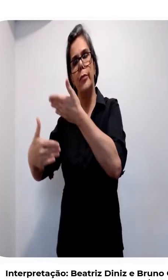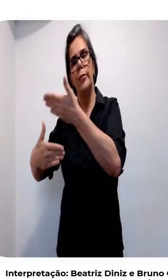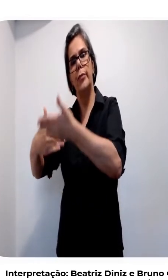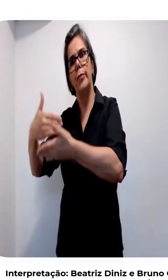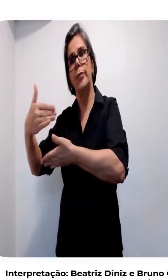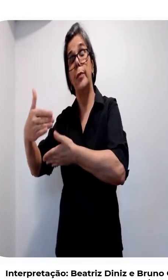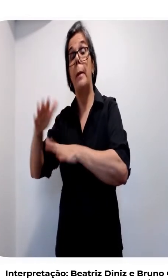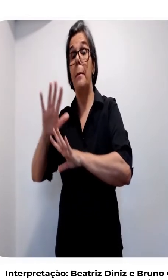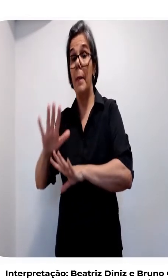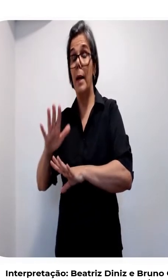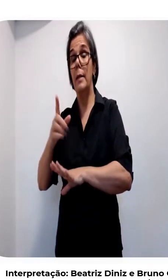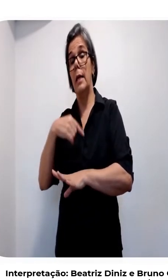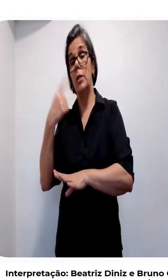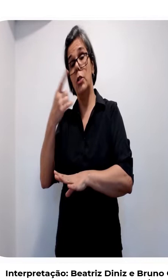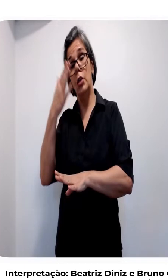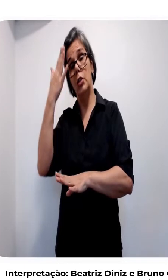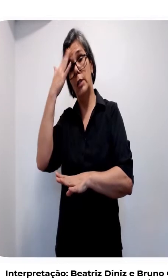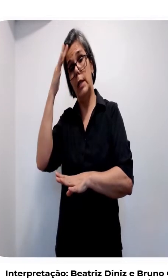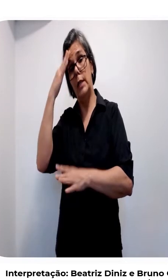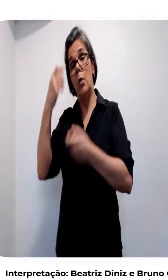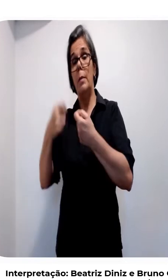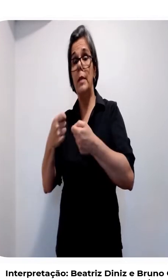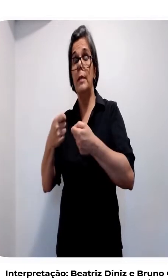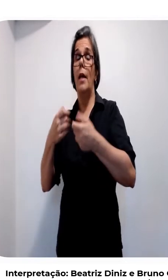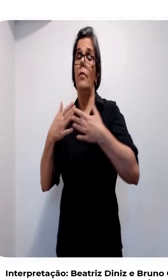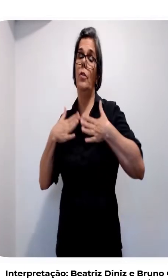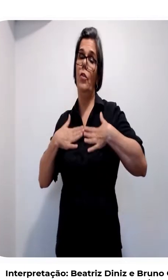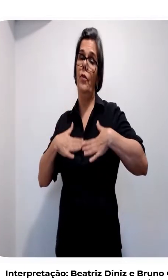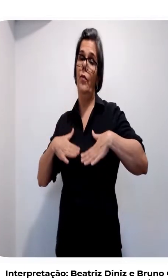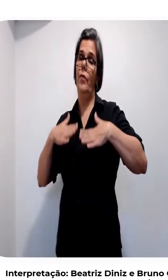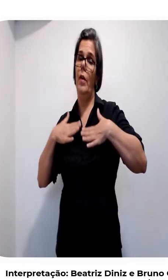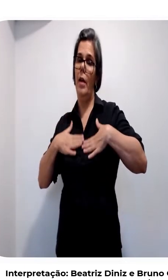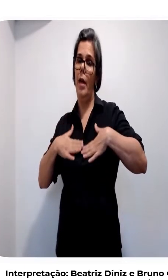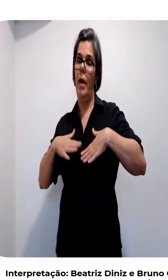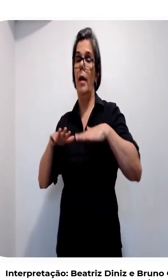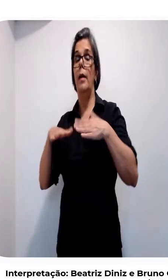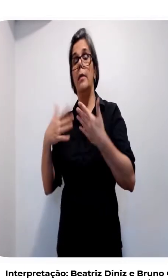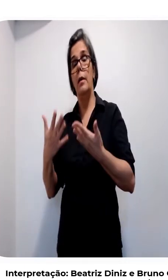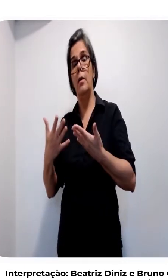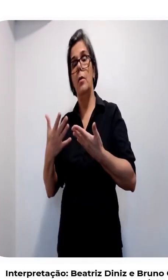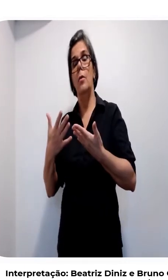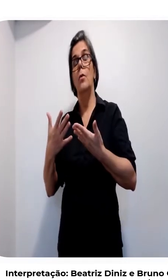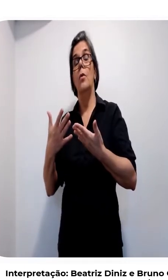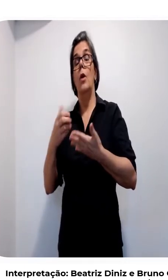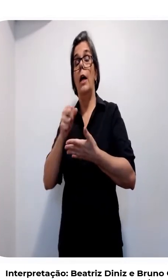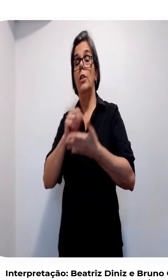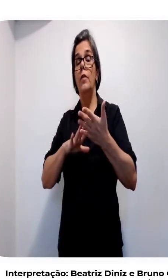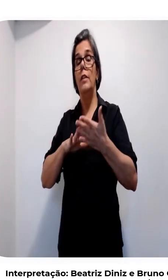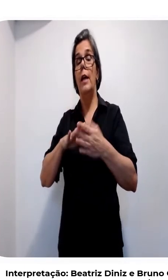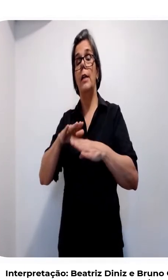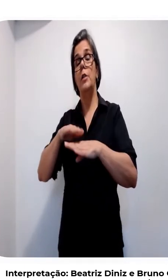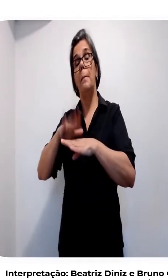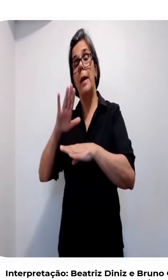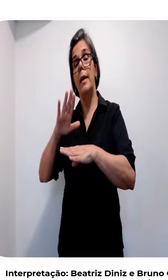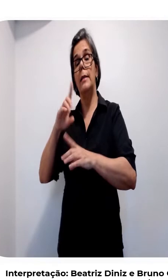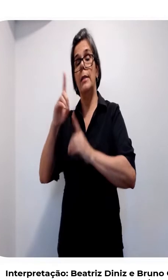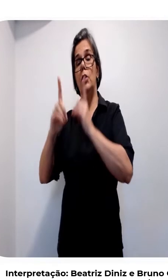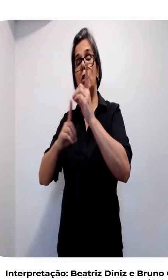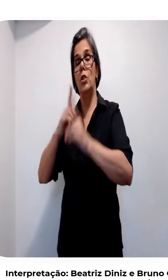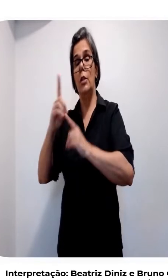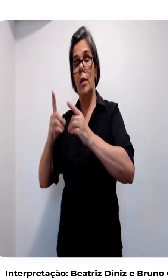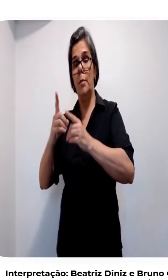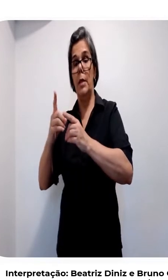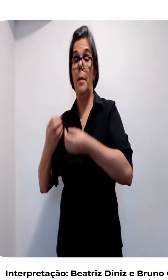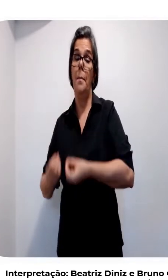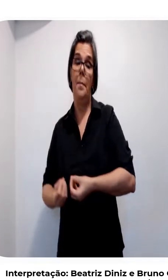que isso precisava começar mais devagar. Então as nossas atividades eram mais dinâmicas, no sentido de uma autonomia muito grande